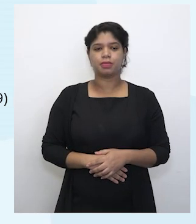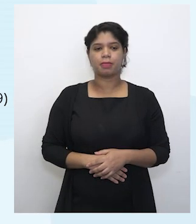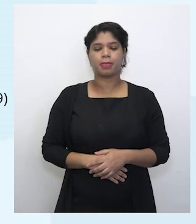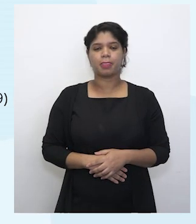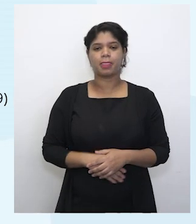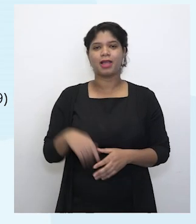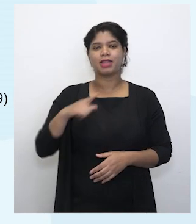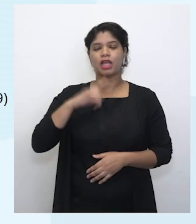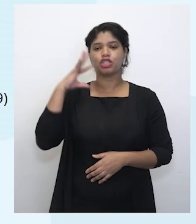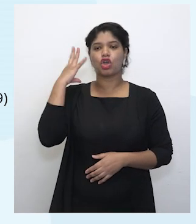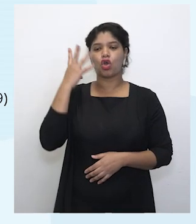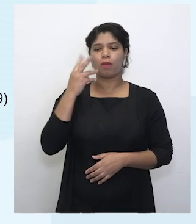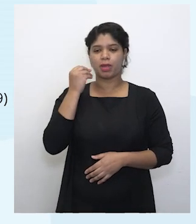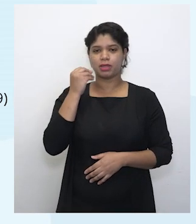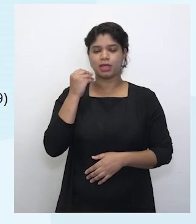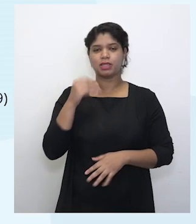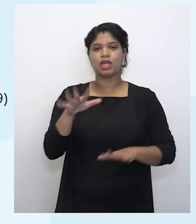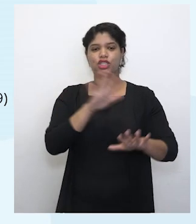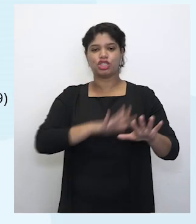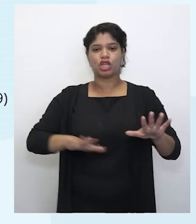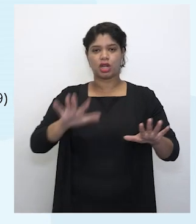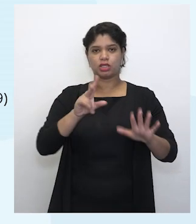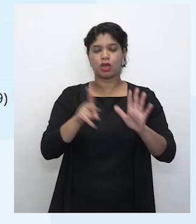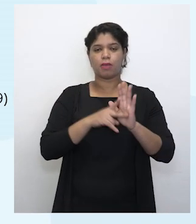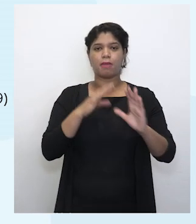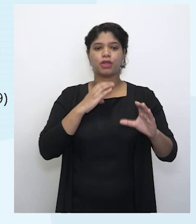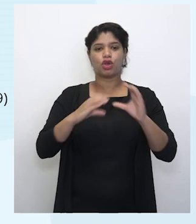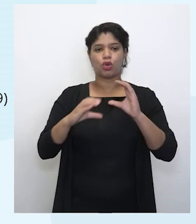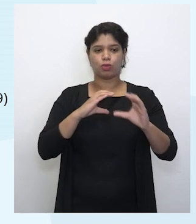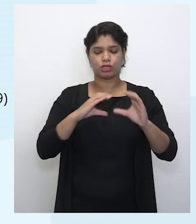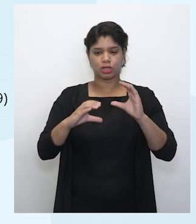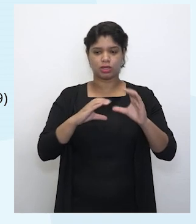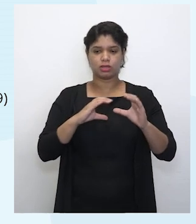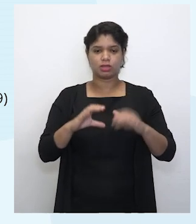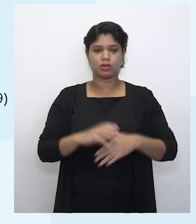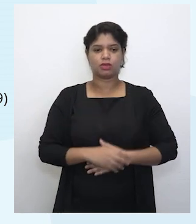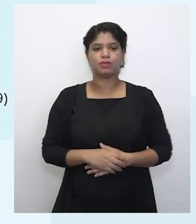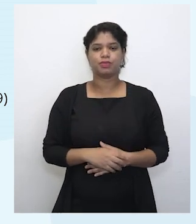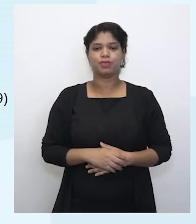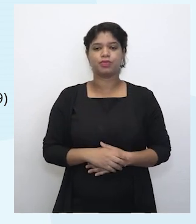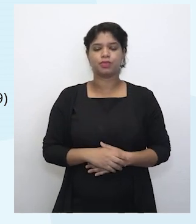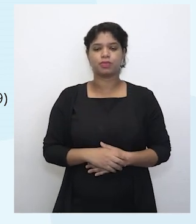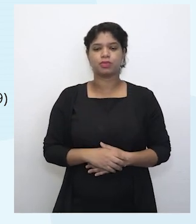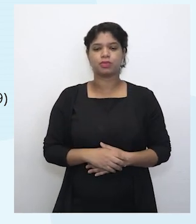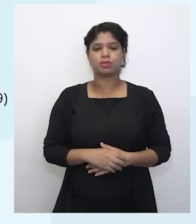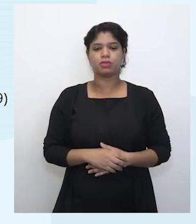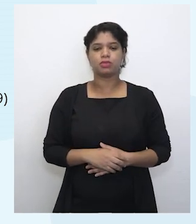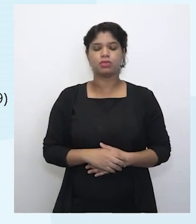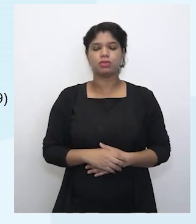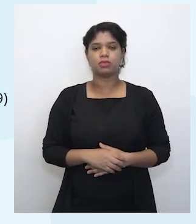As competências gerais na comunicação, nós teremos